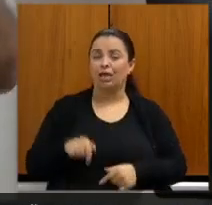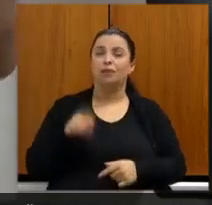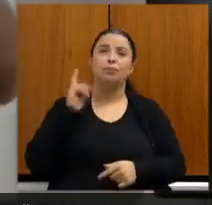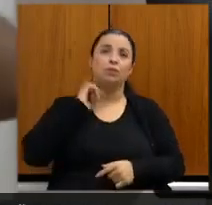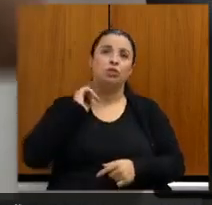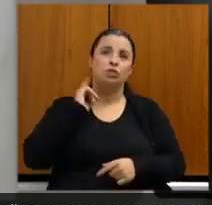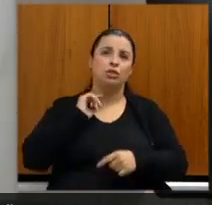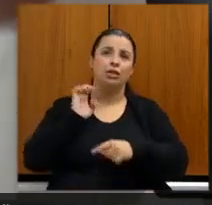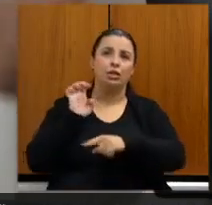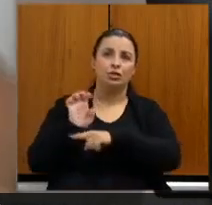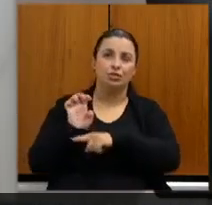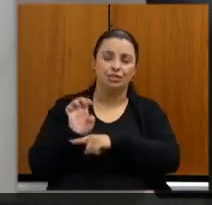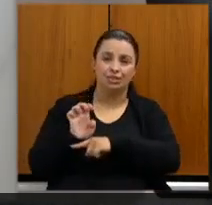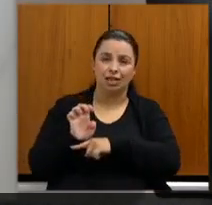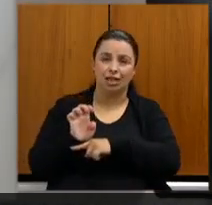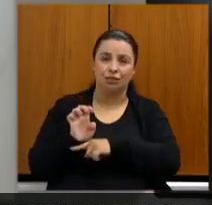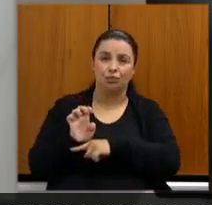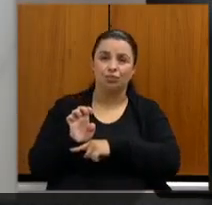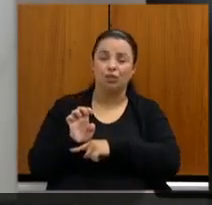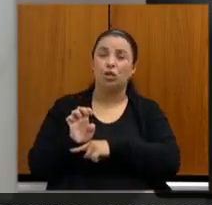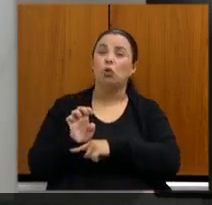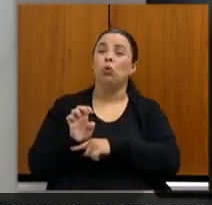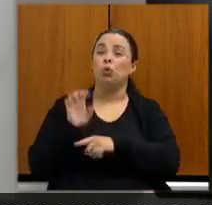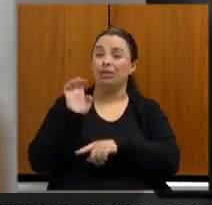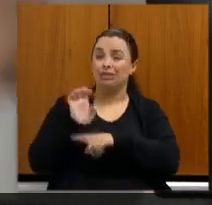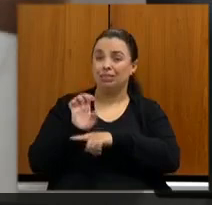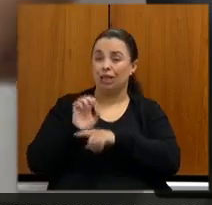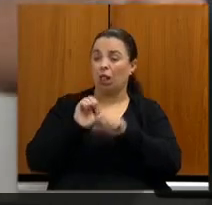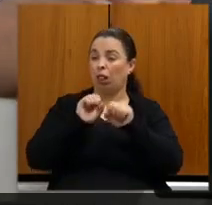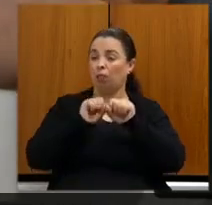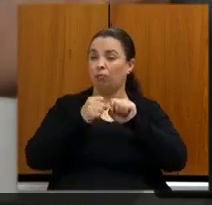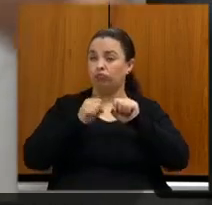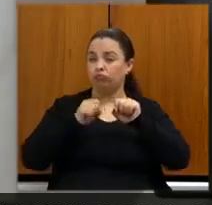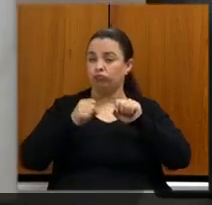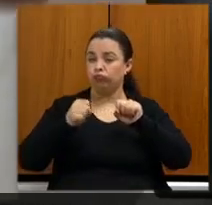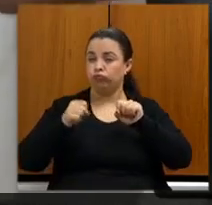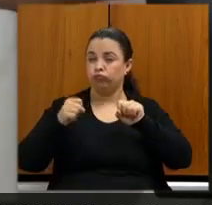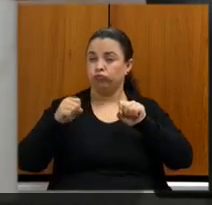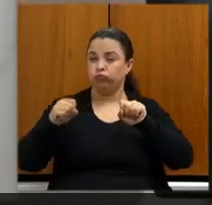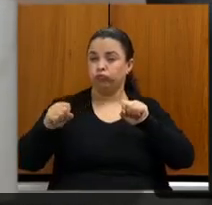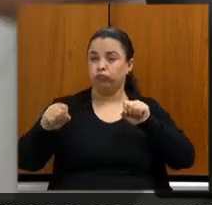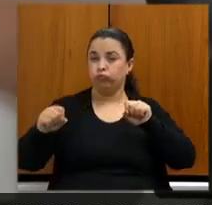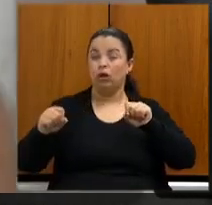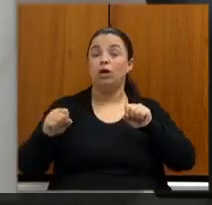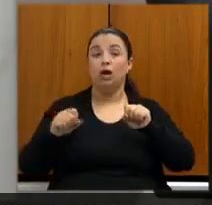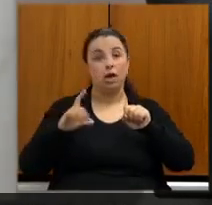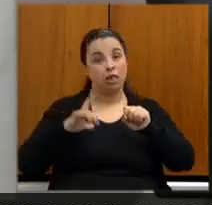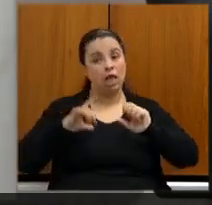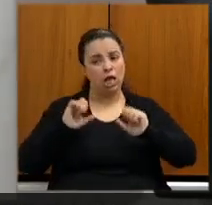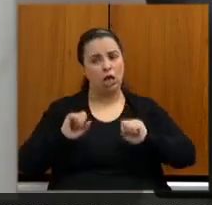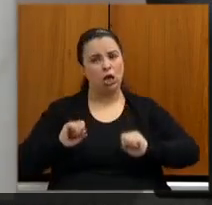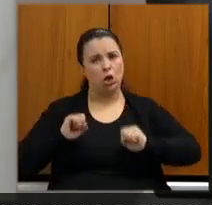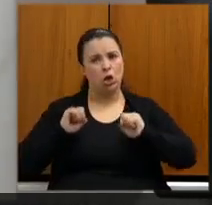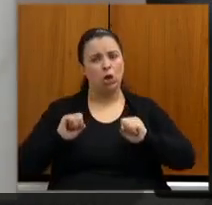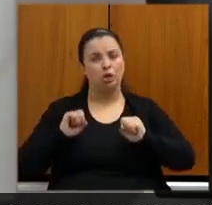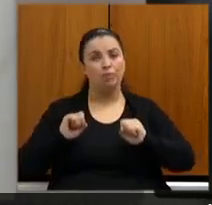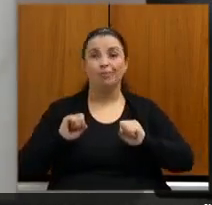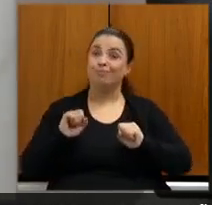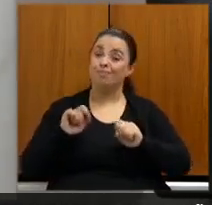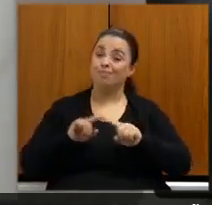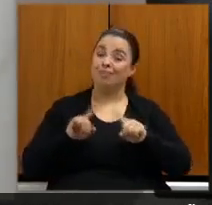Gerais que é um dos maiores estados do país em tamanho e poder econômico aqui